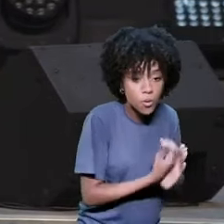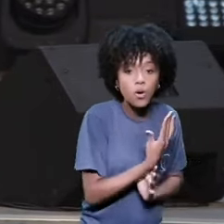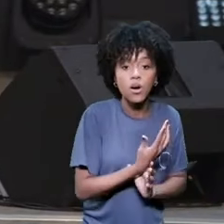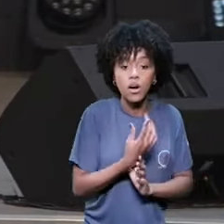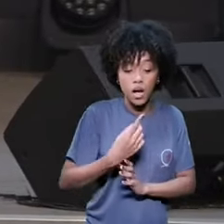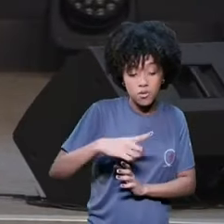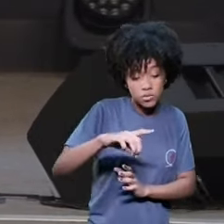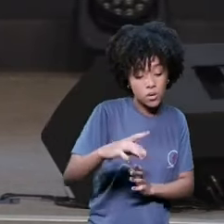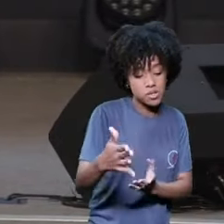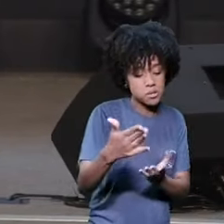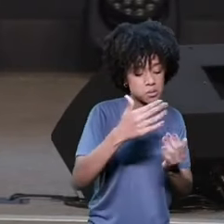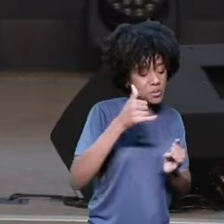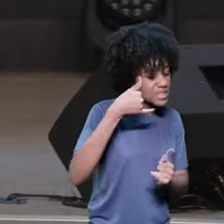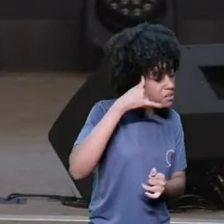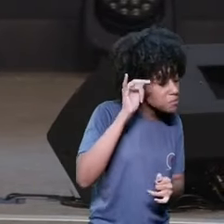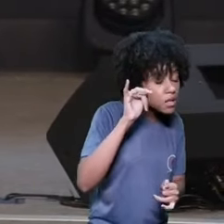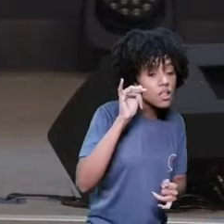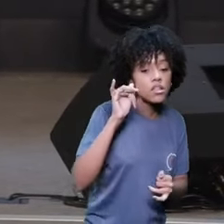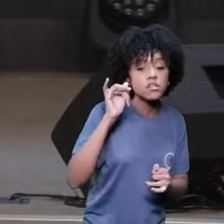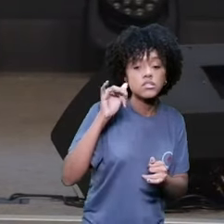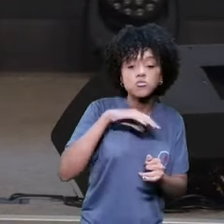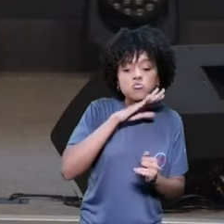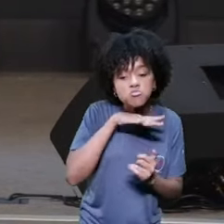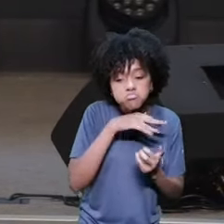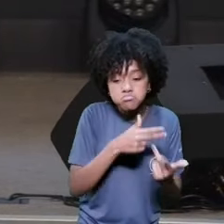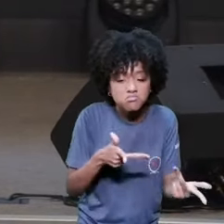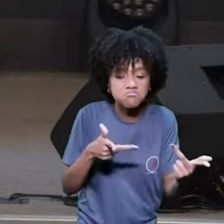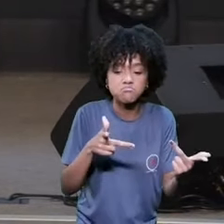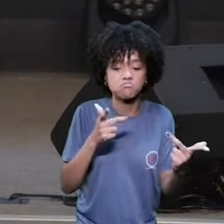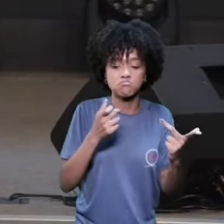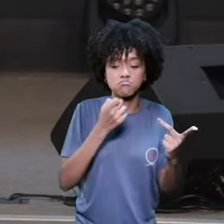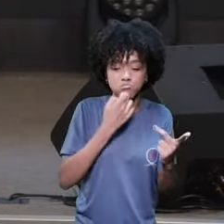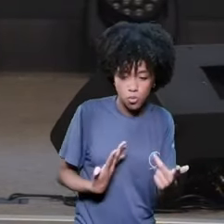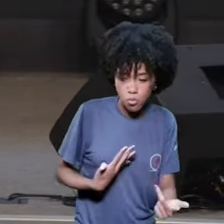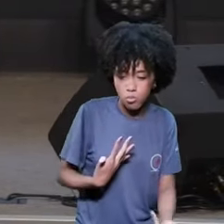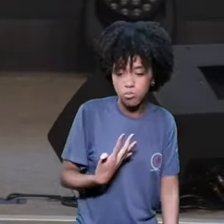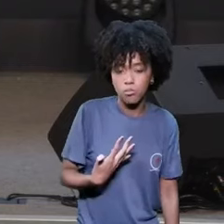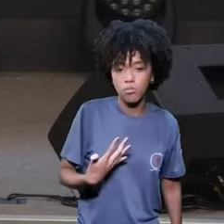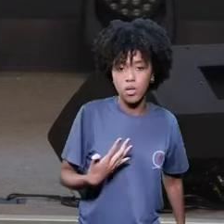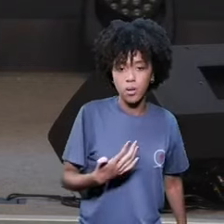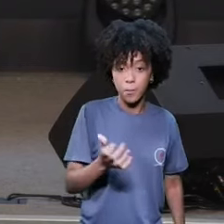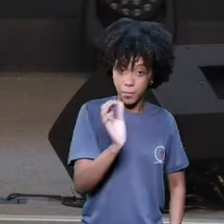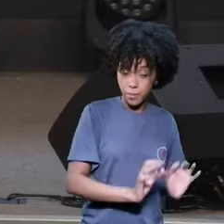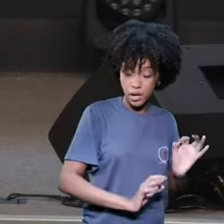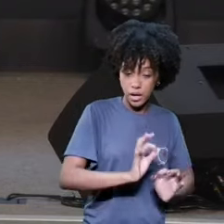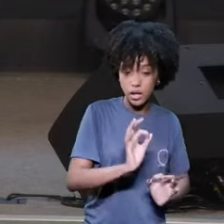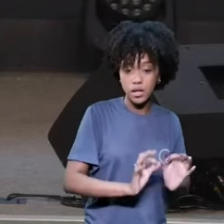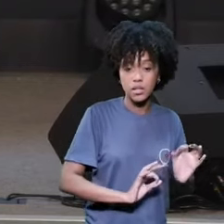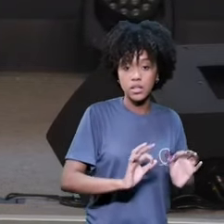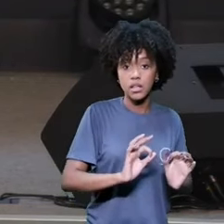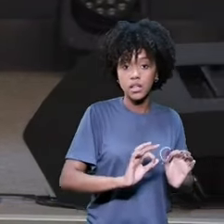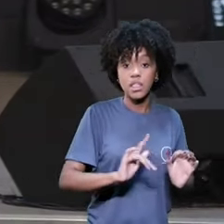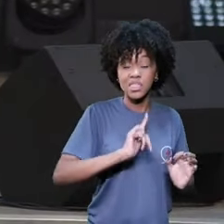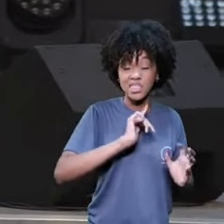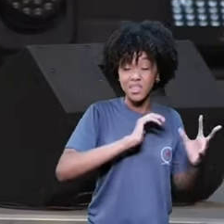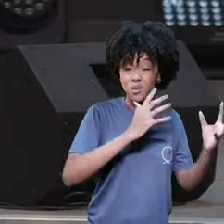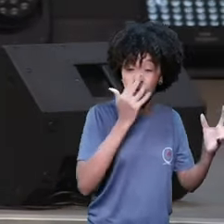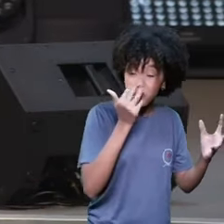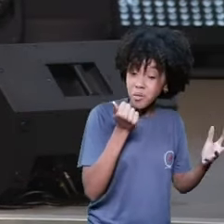vitelo, um animal tenro, bom, gordo, e ele manda preparar bolo. Ele tem coalhada, ele tem leite. Irmão, olha pra